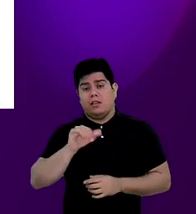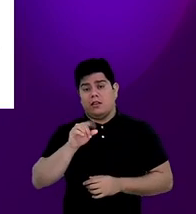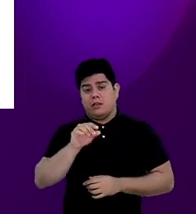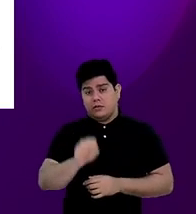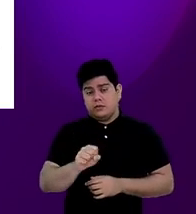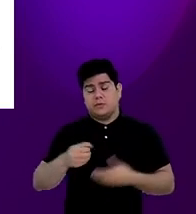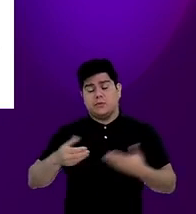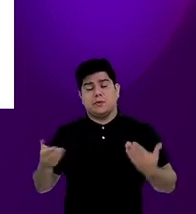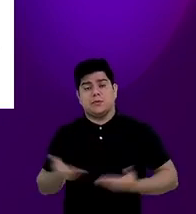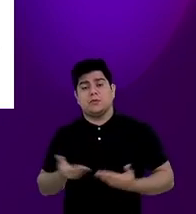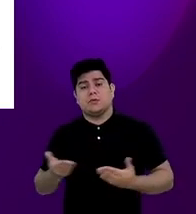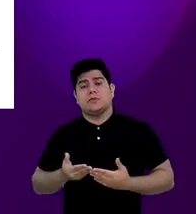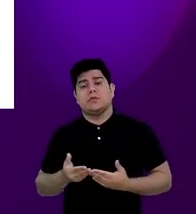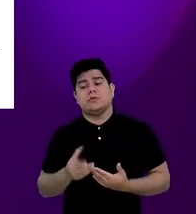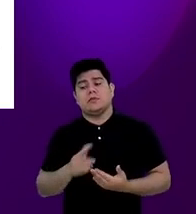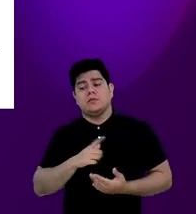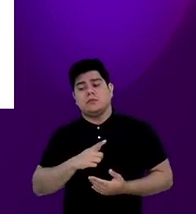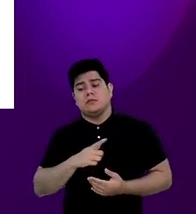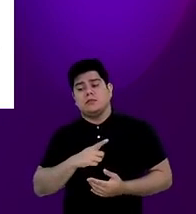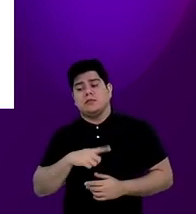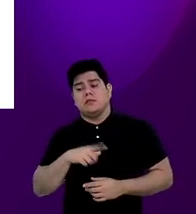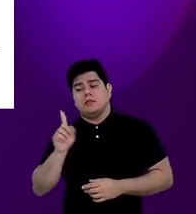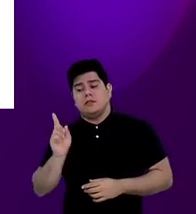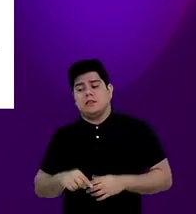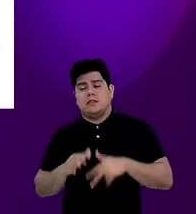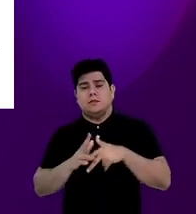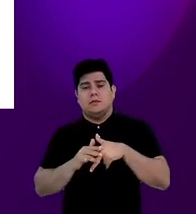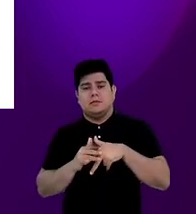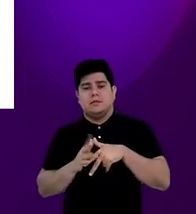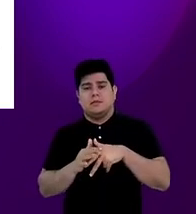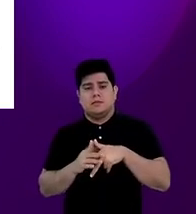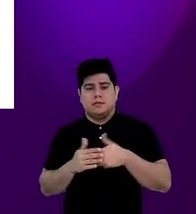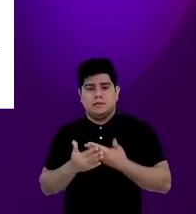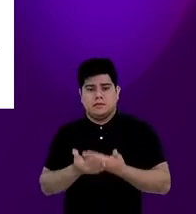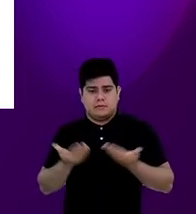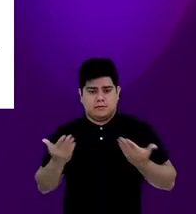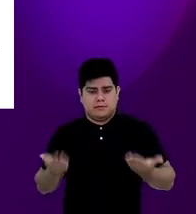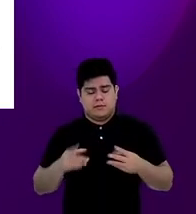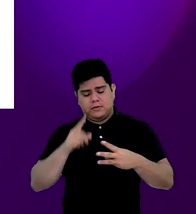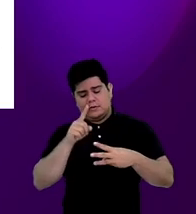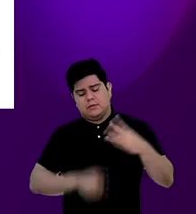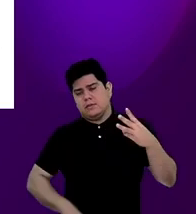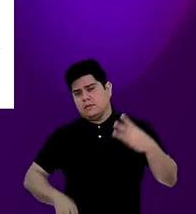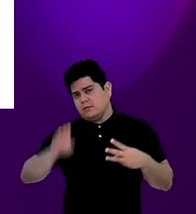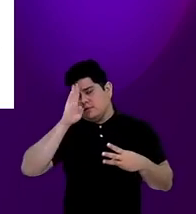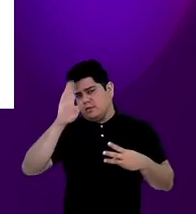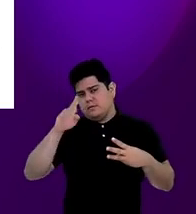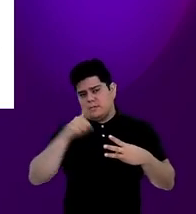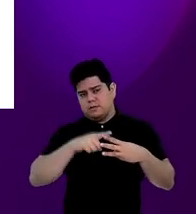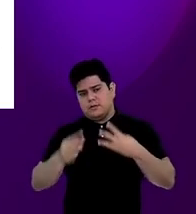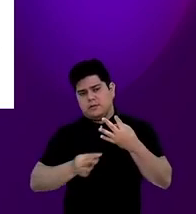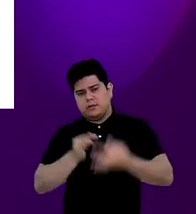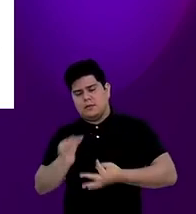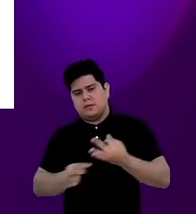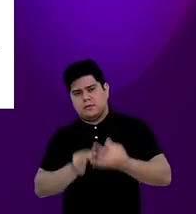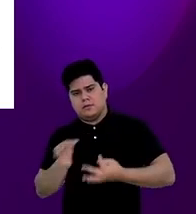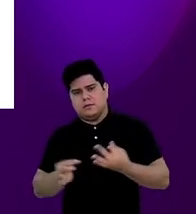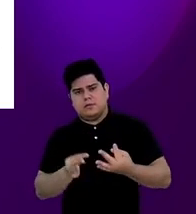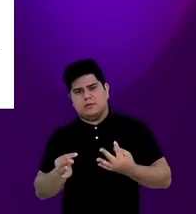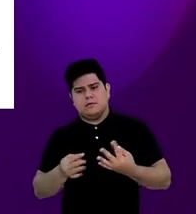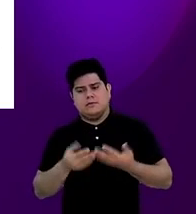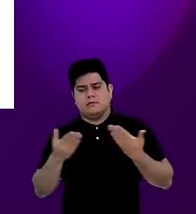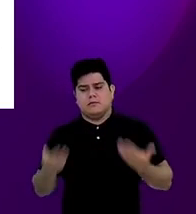hoje disponíveis são em pacientes com mieloma refratários às 3 principais classes terapêuticas, que são